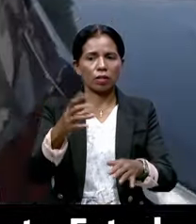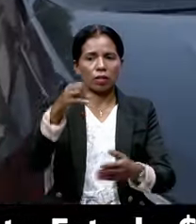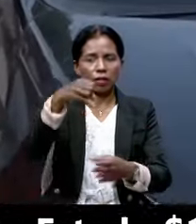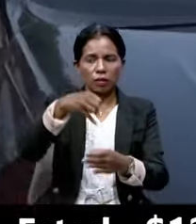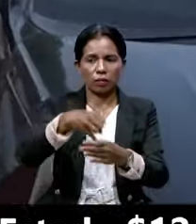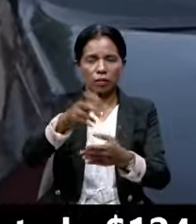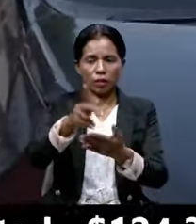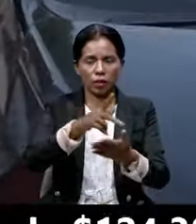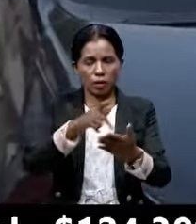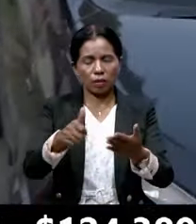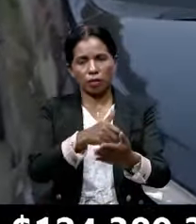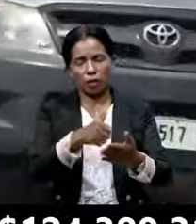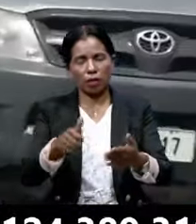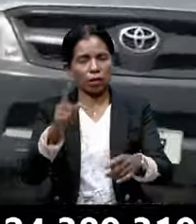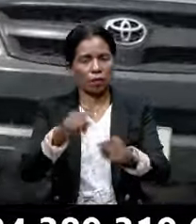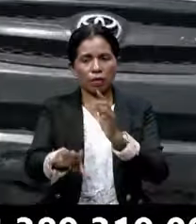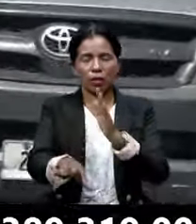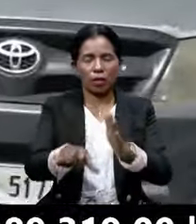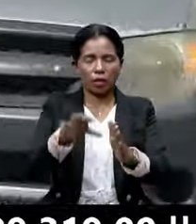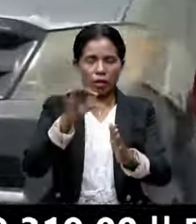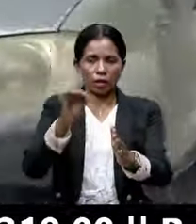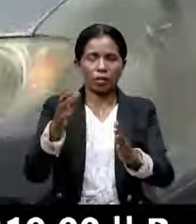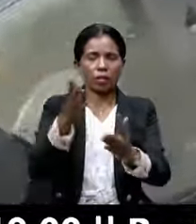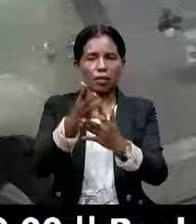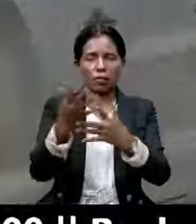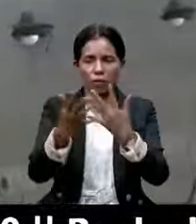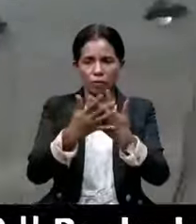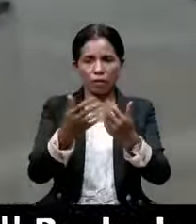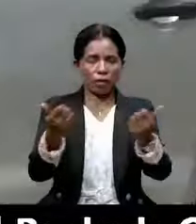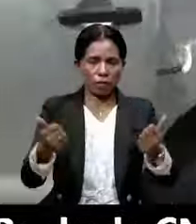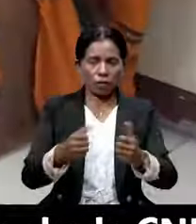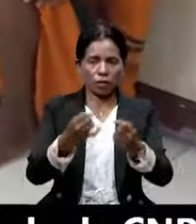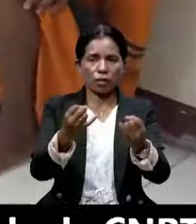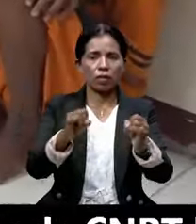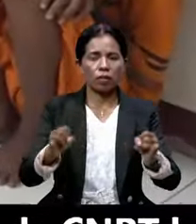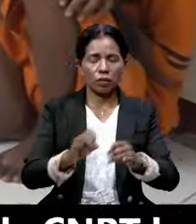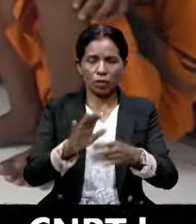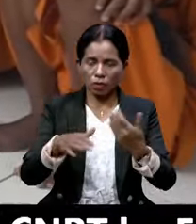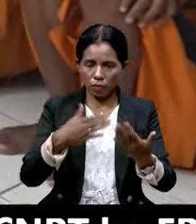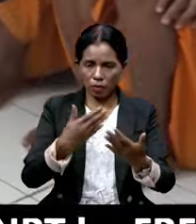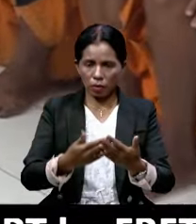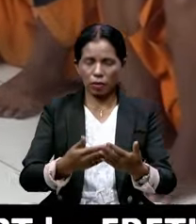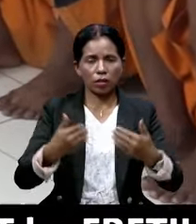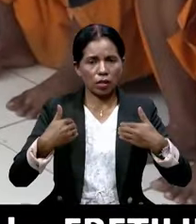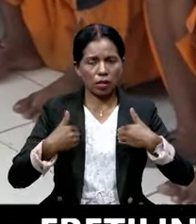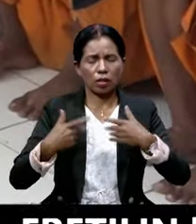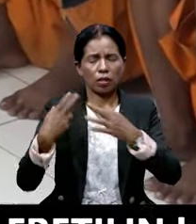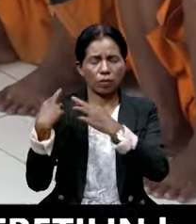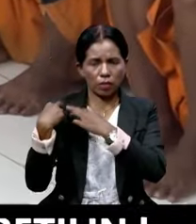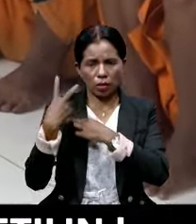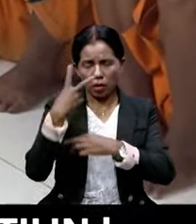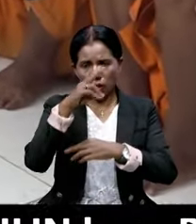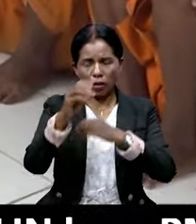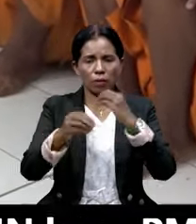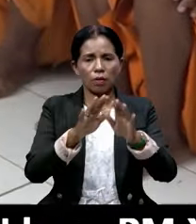e crime ruma, la belehetam pena ruma. Tamba ne autoridade ka instituição relevante sira nebe ia responsável ba assunto la